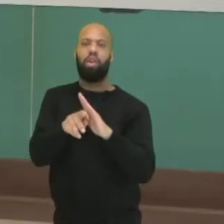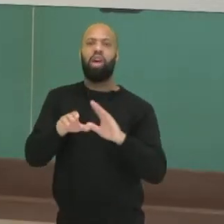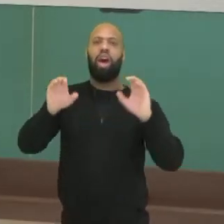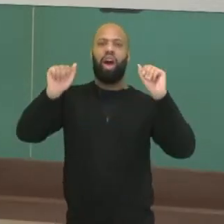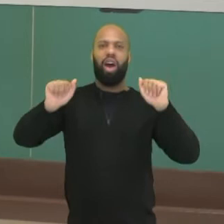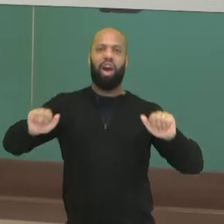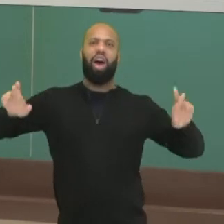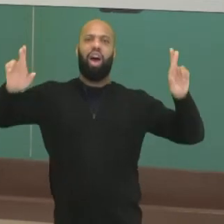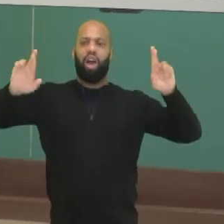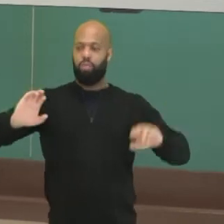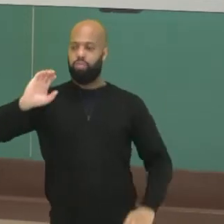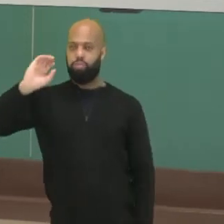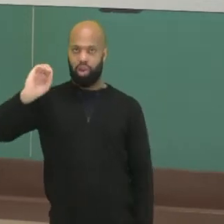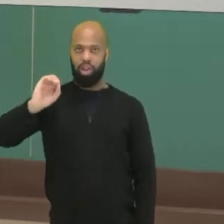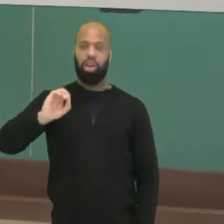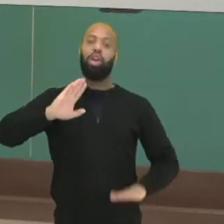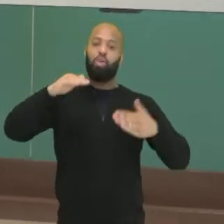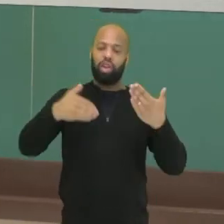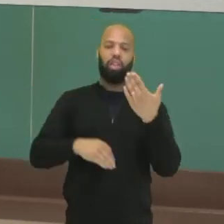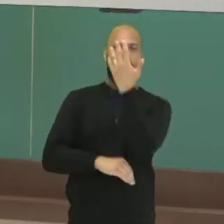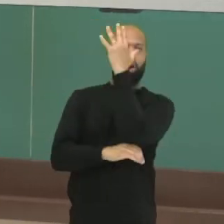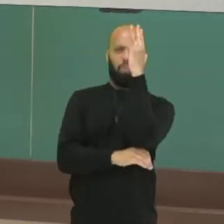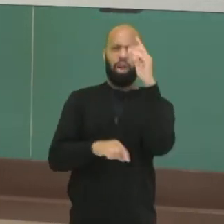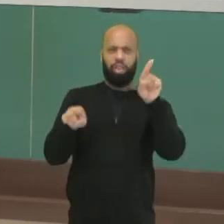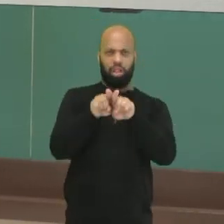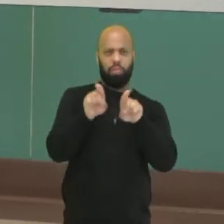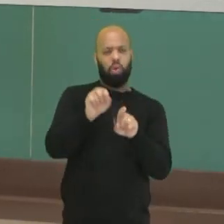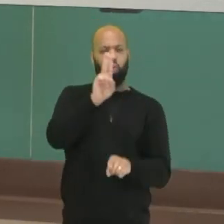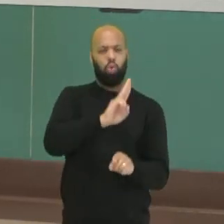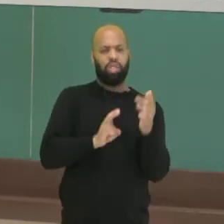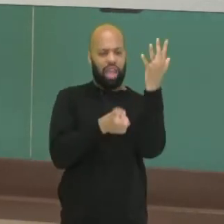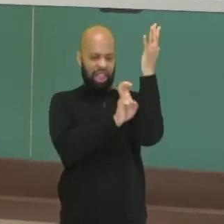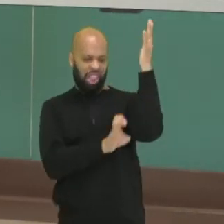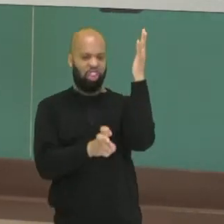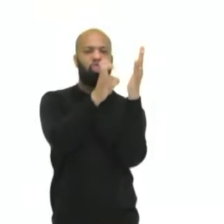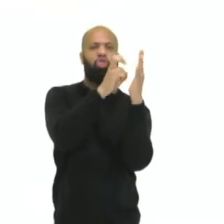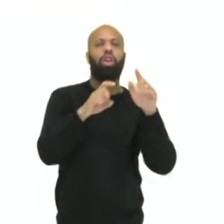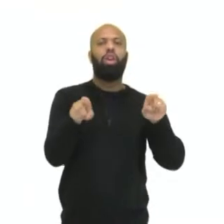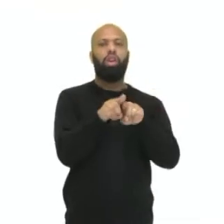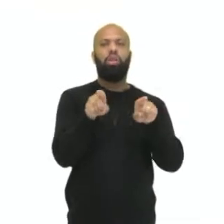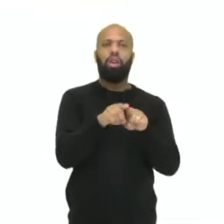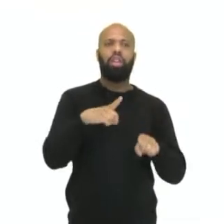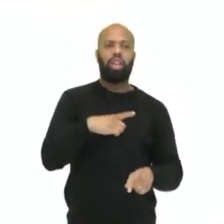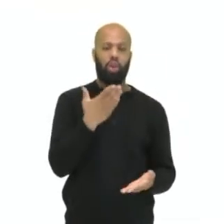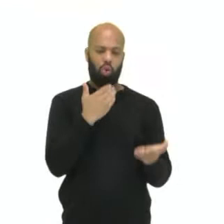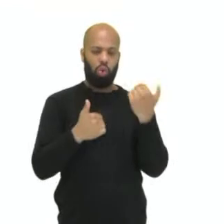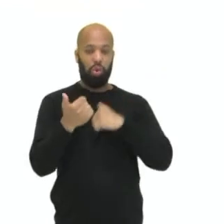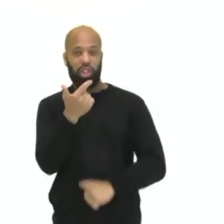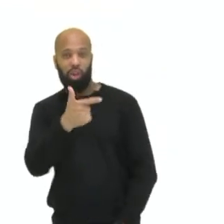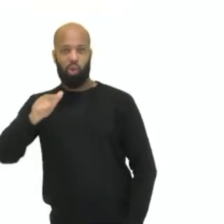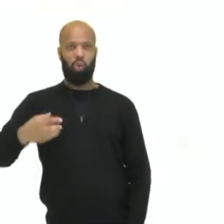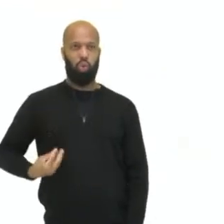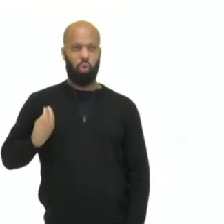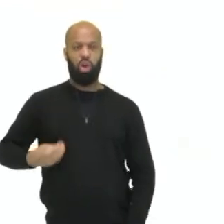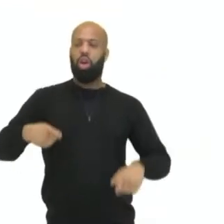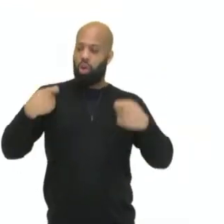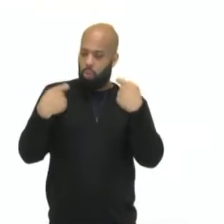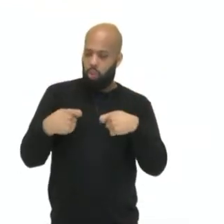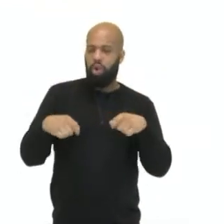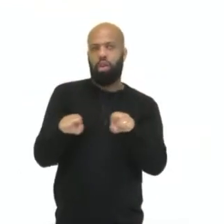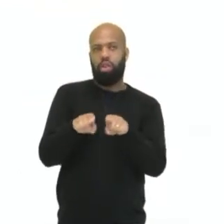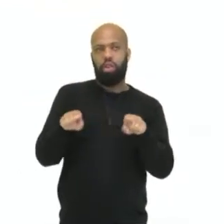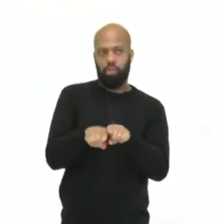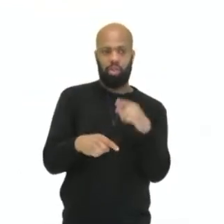atmosfera, uma parte vai ser utilizada pela própria planta e tal, e vai servir de alimento para outros seres vivos que dependem, inclusive a